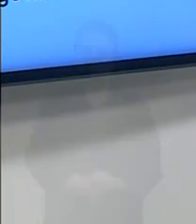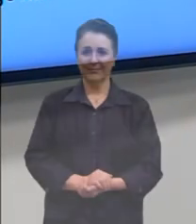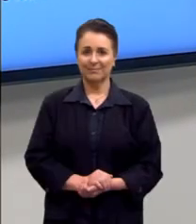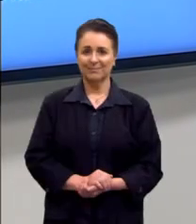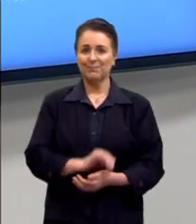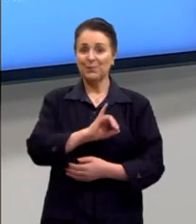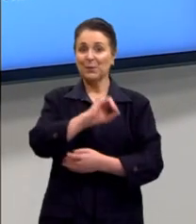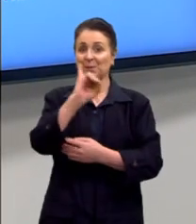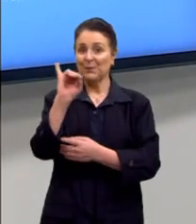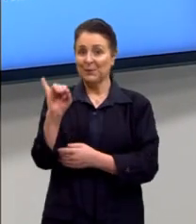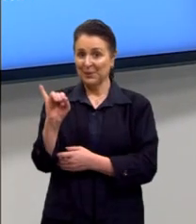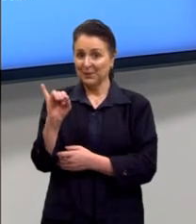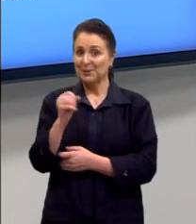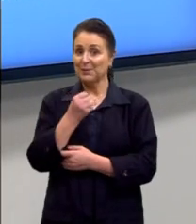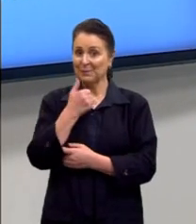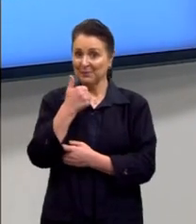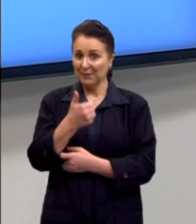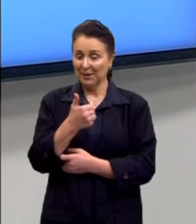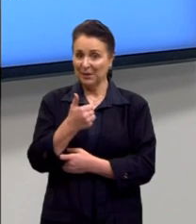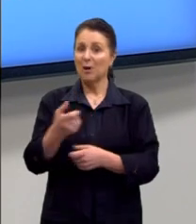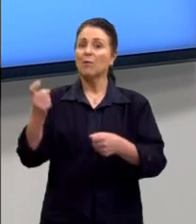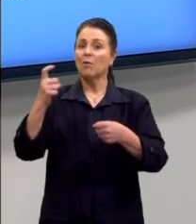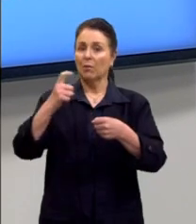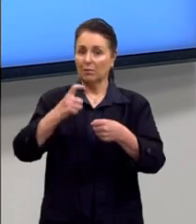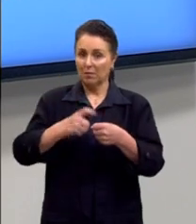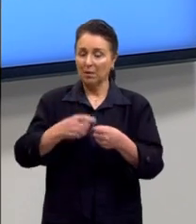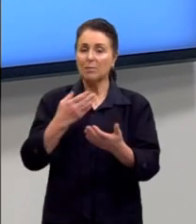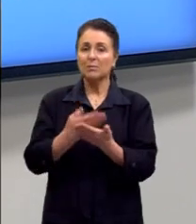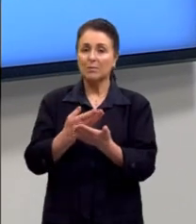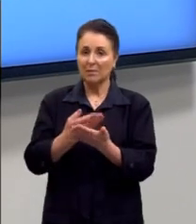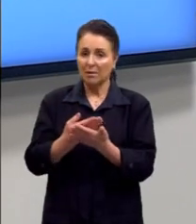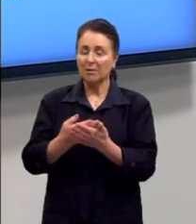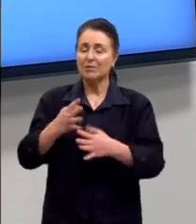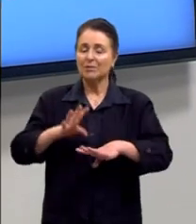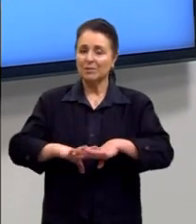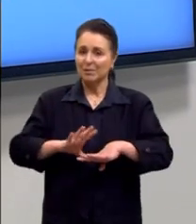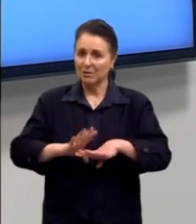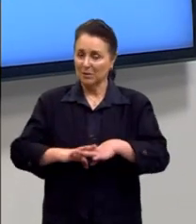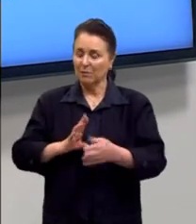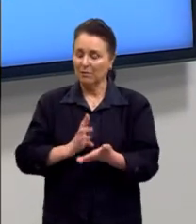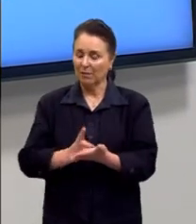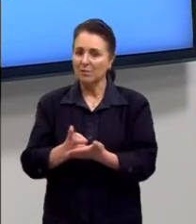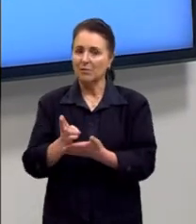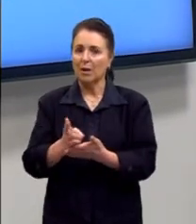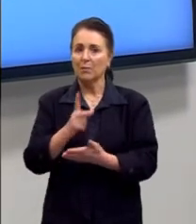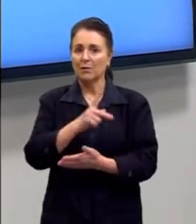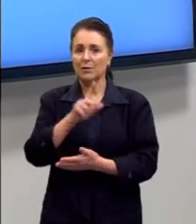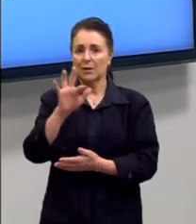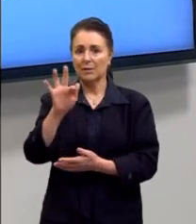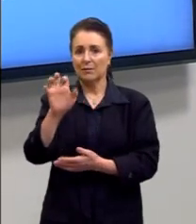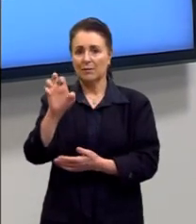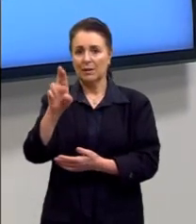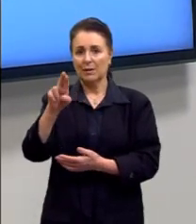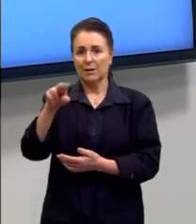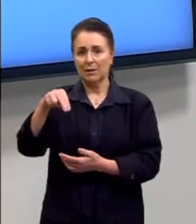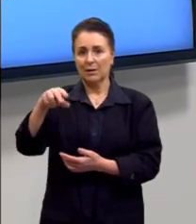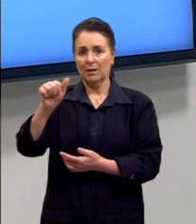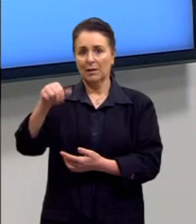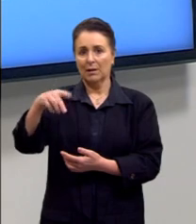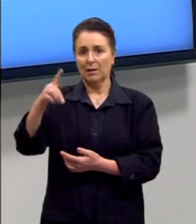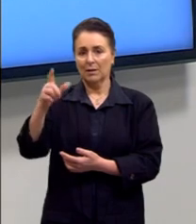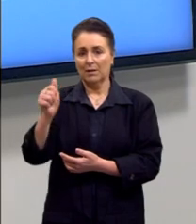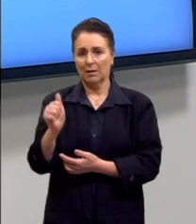oi pessoas já voltamos para dar continuidade nas nossas aulas eu sou a profe Fernanda tenho